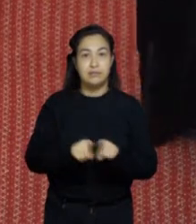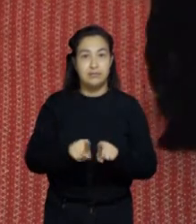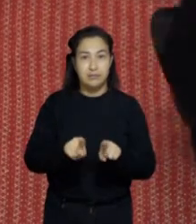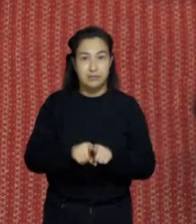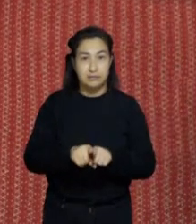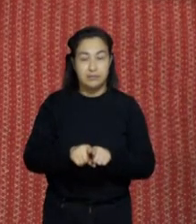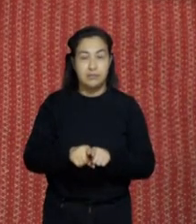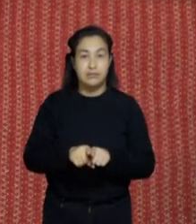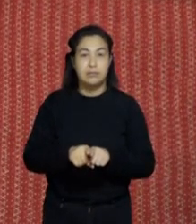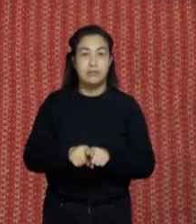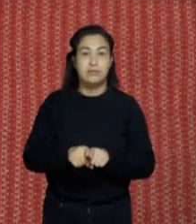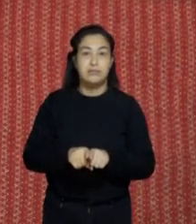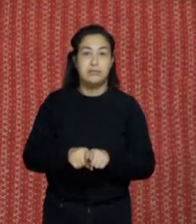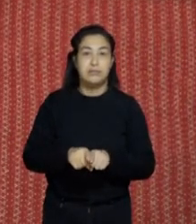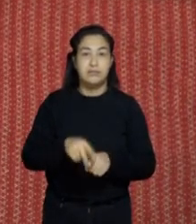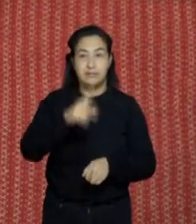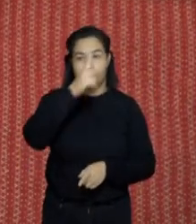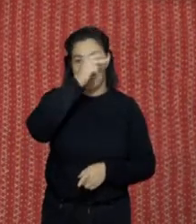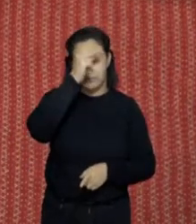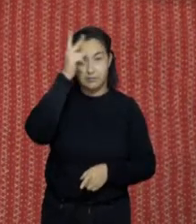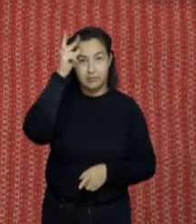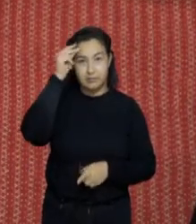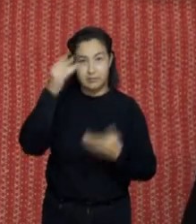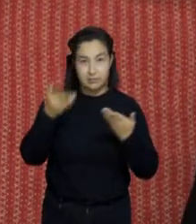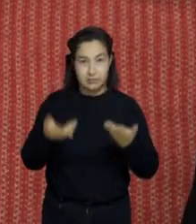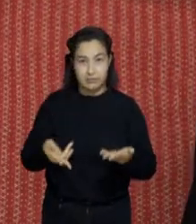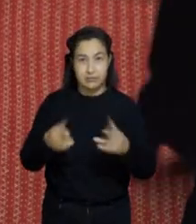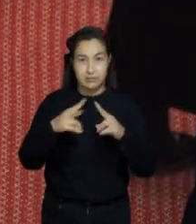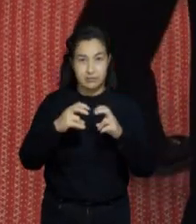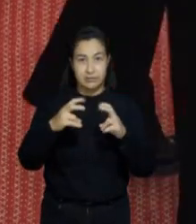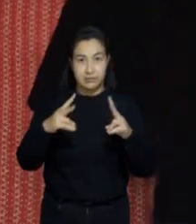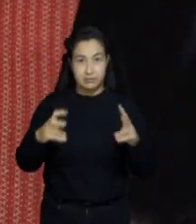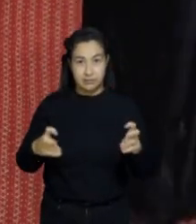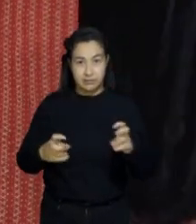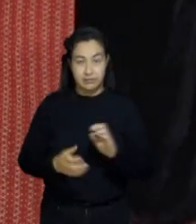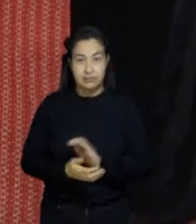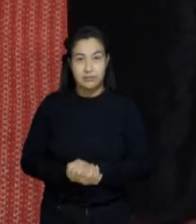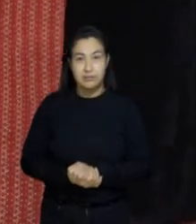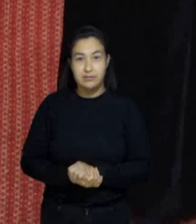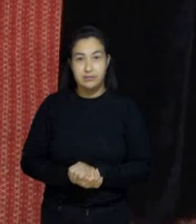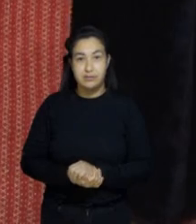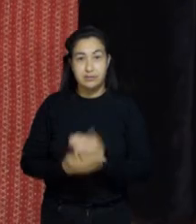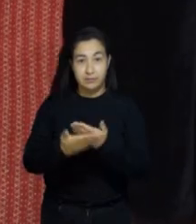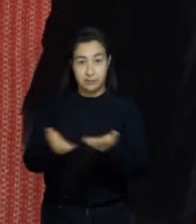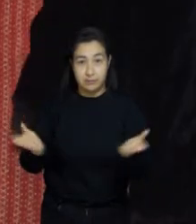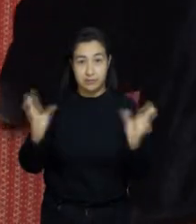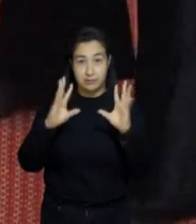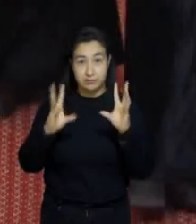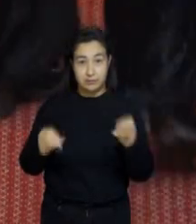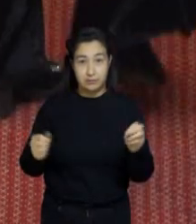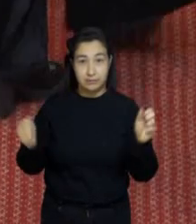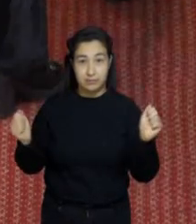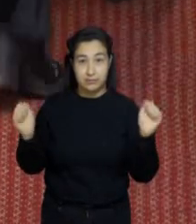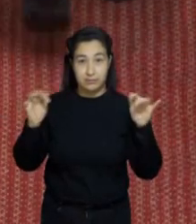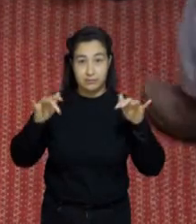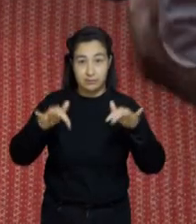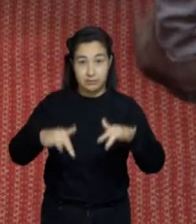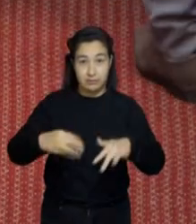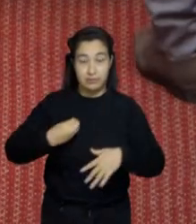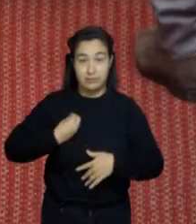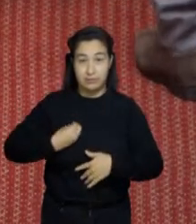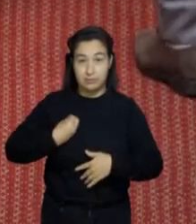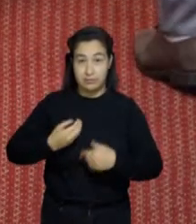Topázio, as pessoas que nos visitam aqui no plenário do Palácio Barriga Verde, as pessoas que